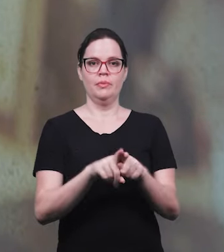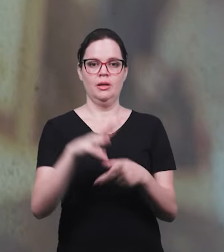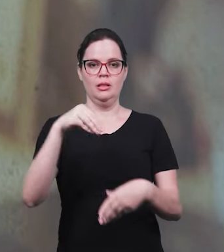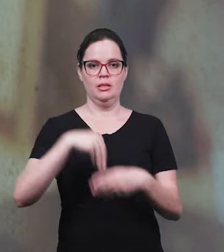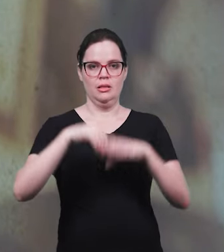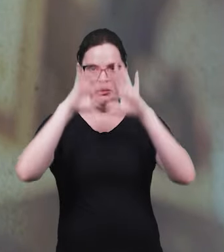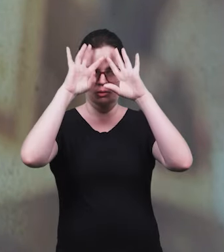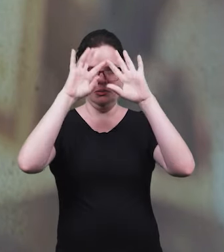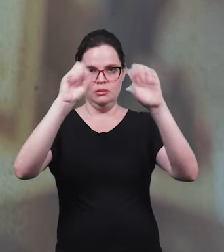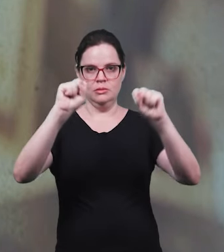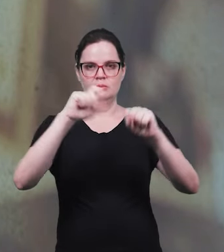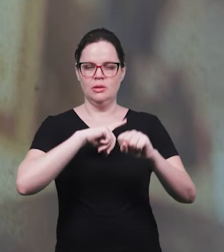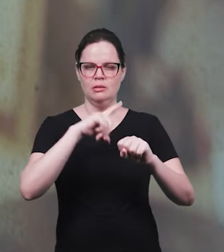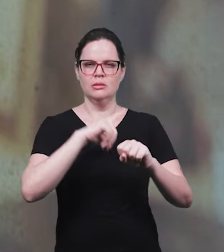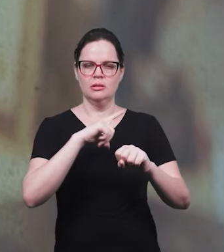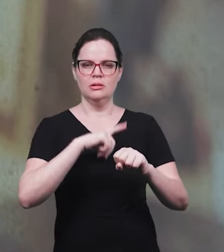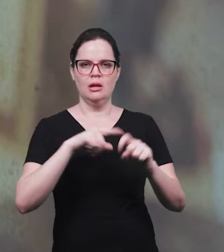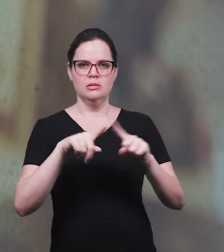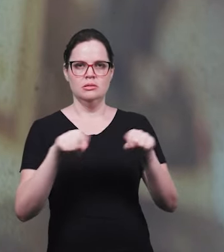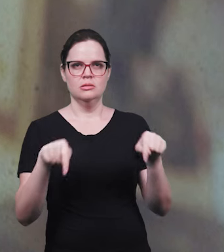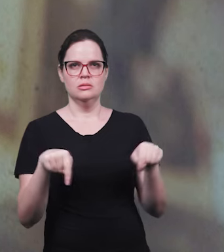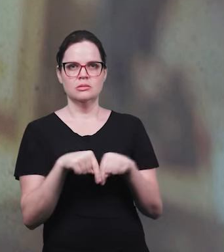essas salas. Então, se eu for aqui...